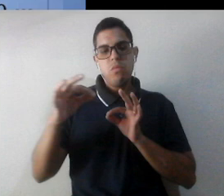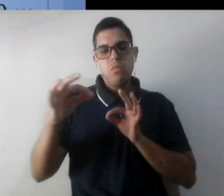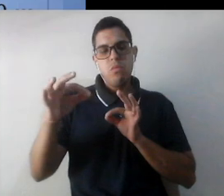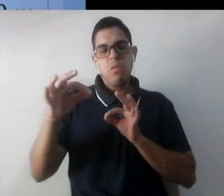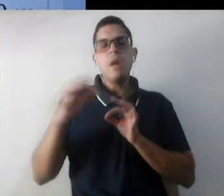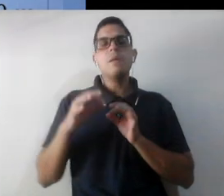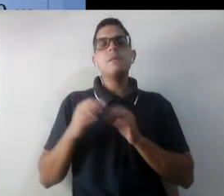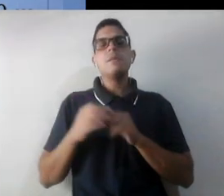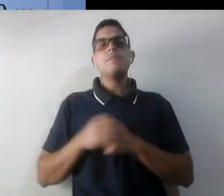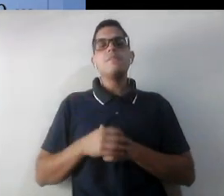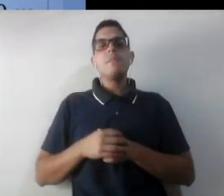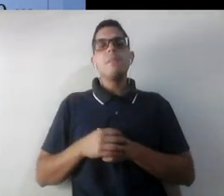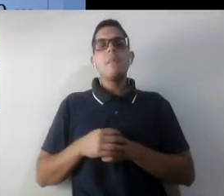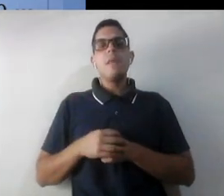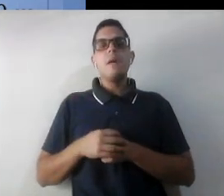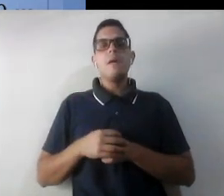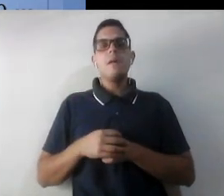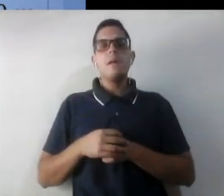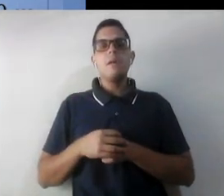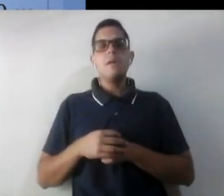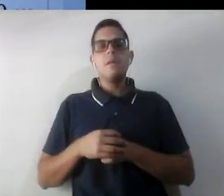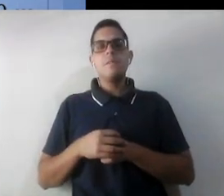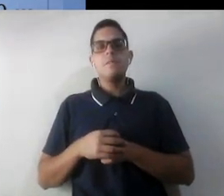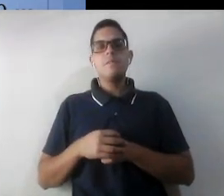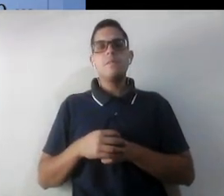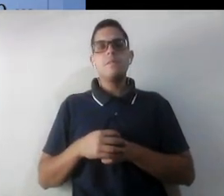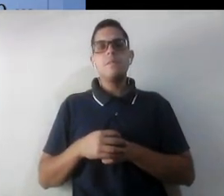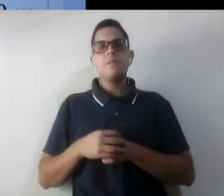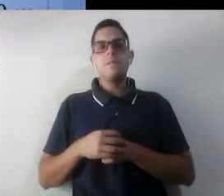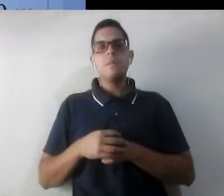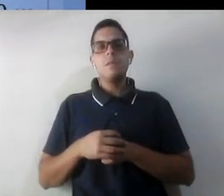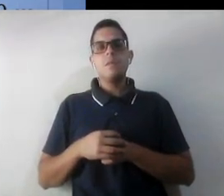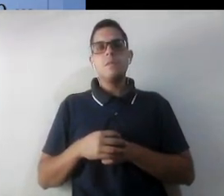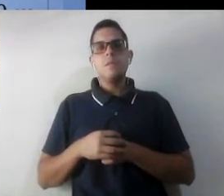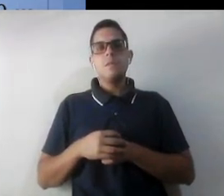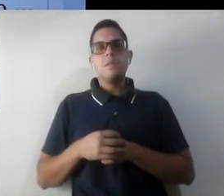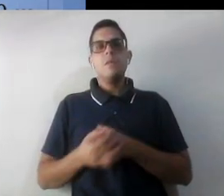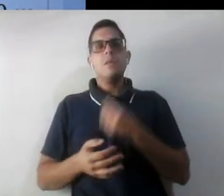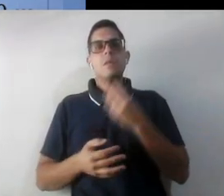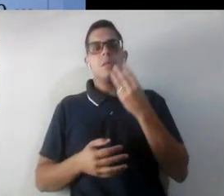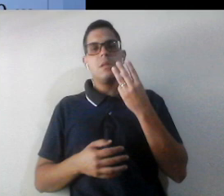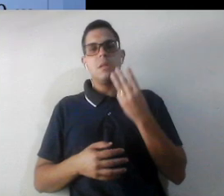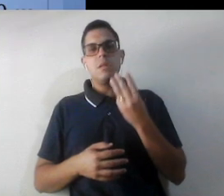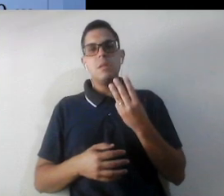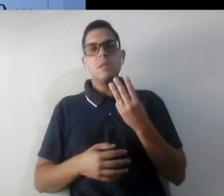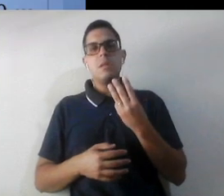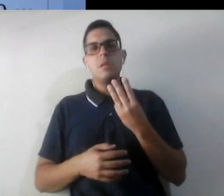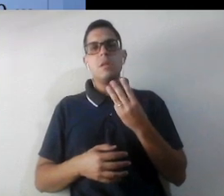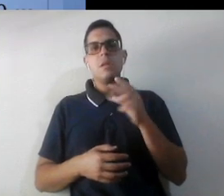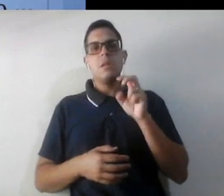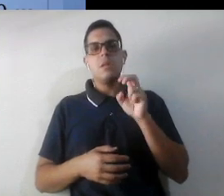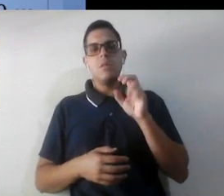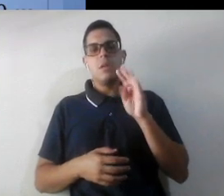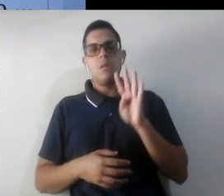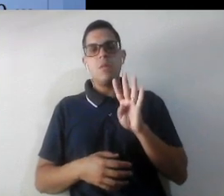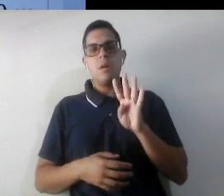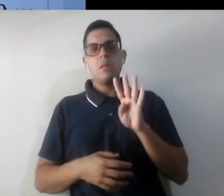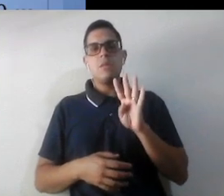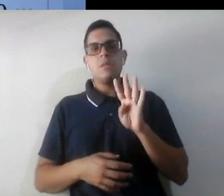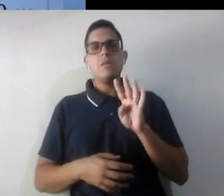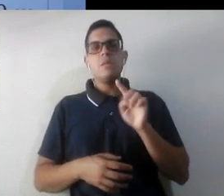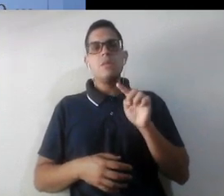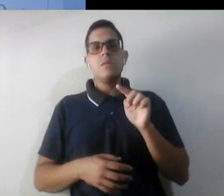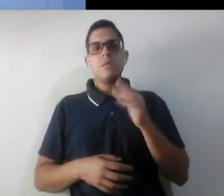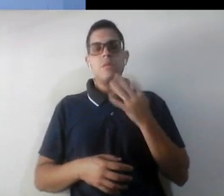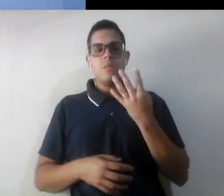354,70, mas na verdade eu vou estar medindo 354,20, certo? Vamos para o próximo